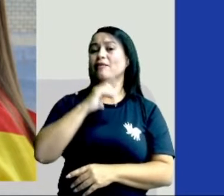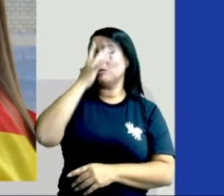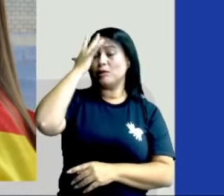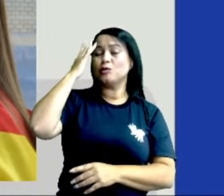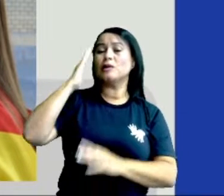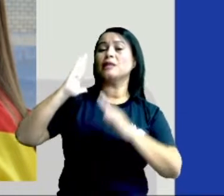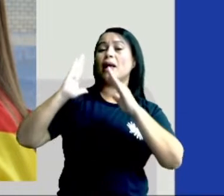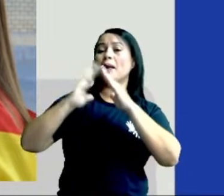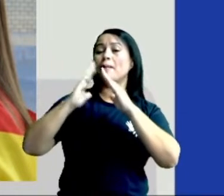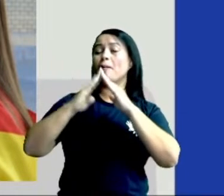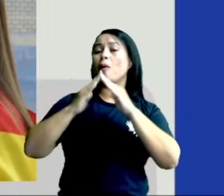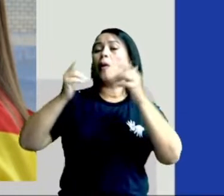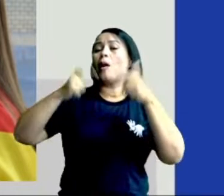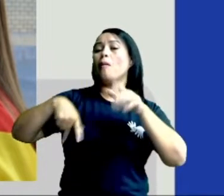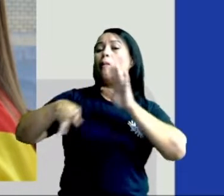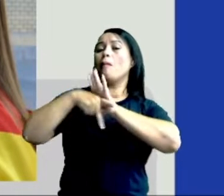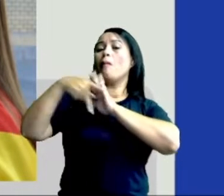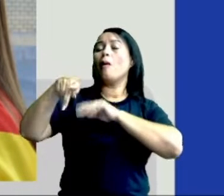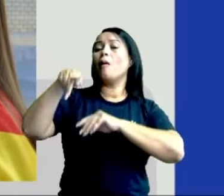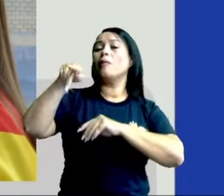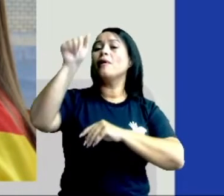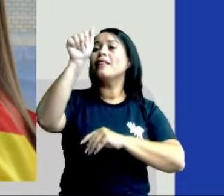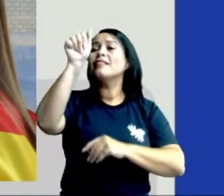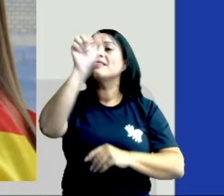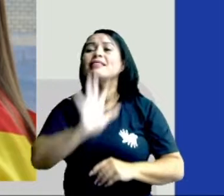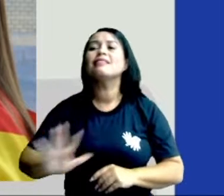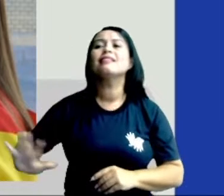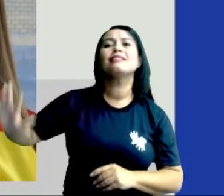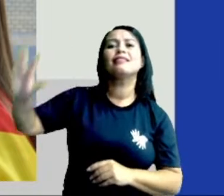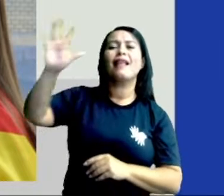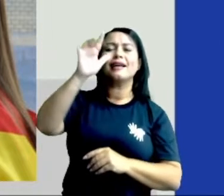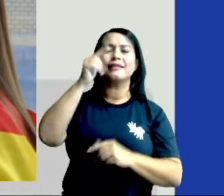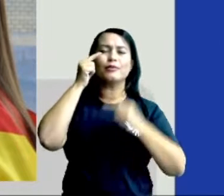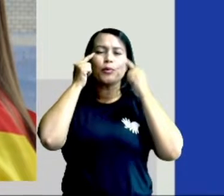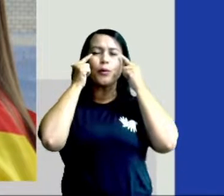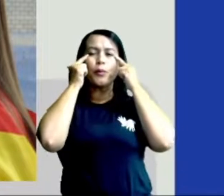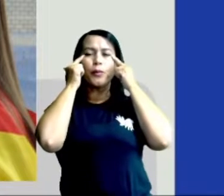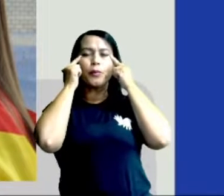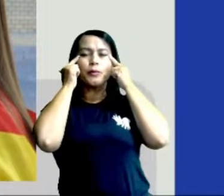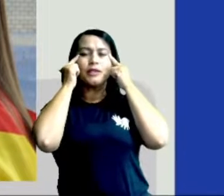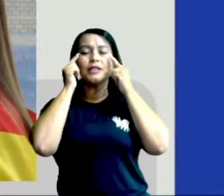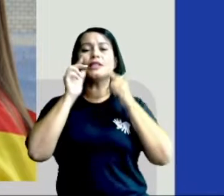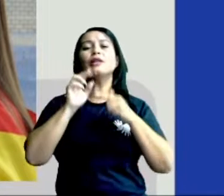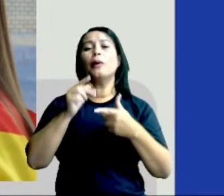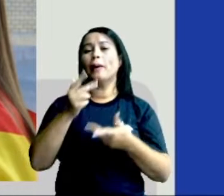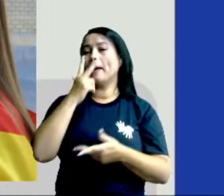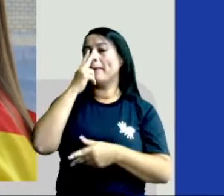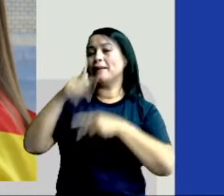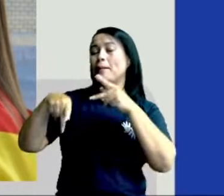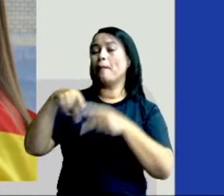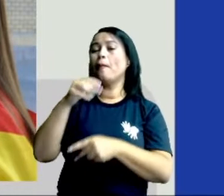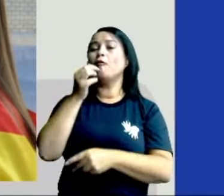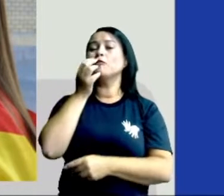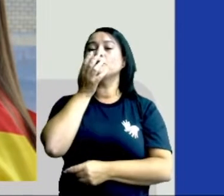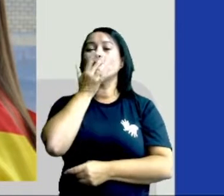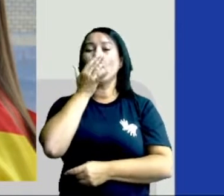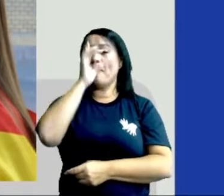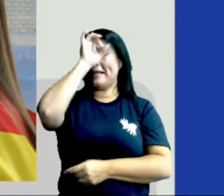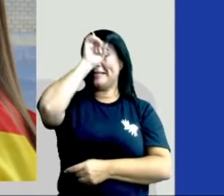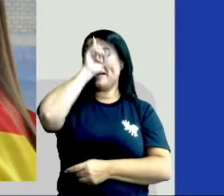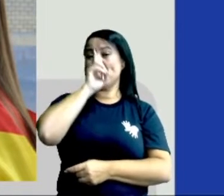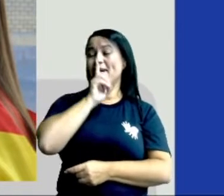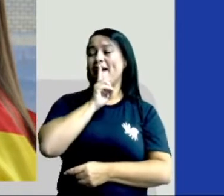asiáticos, que são esse pessoal dos olhinhos puxadinhos, que a gente chama de povo amarelo, e